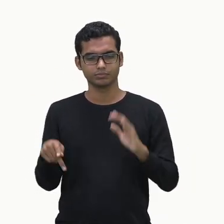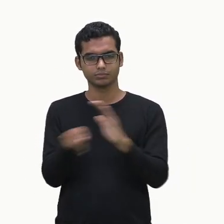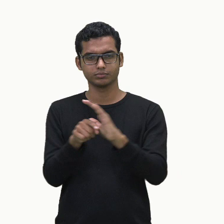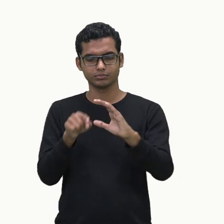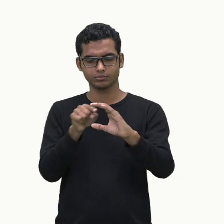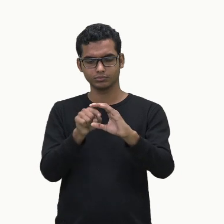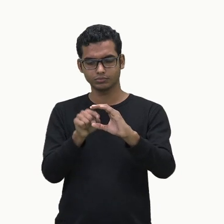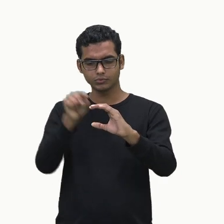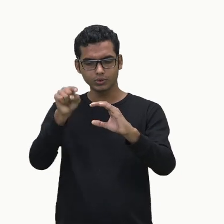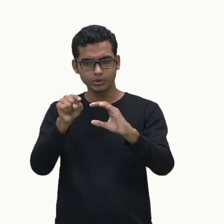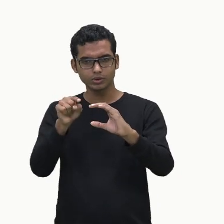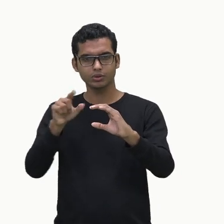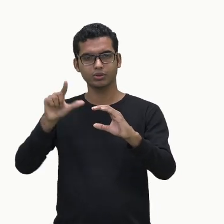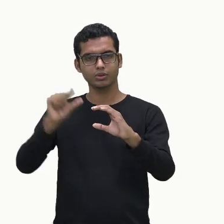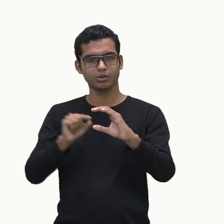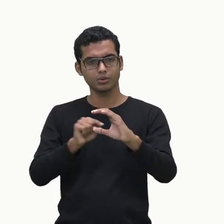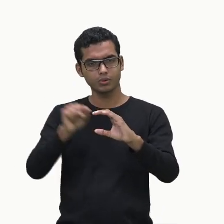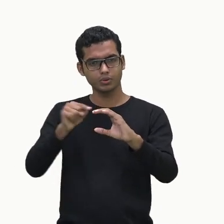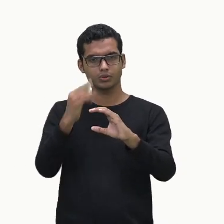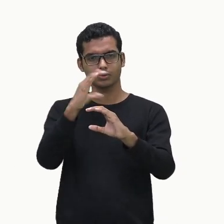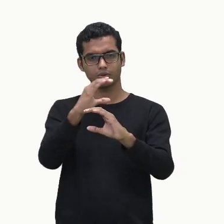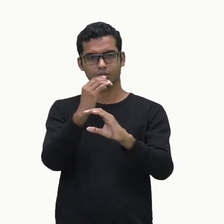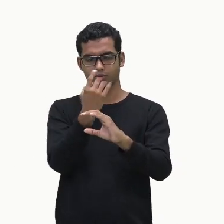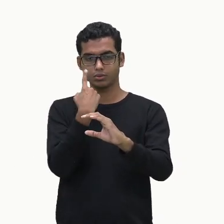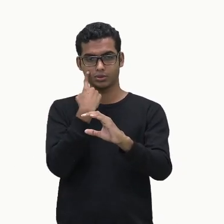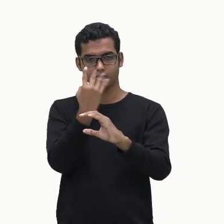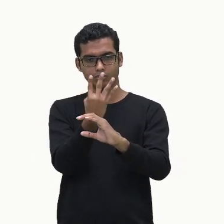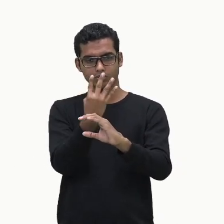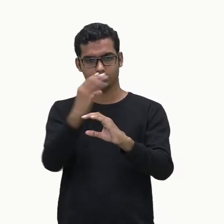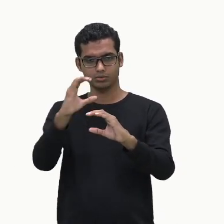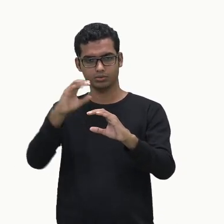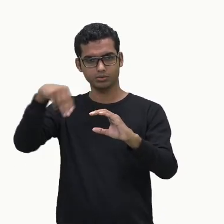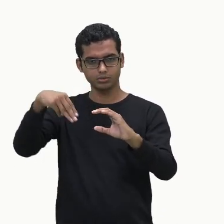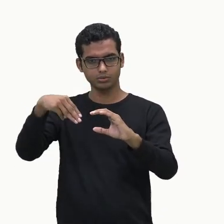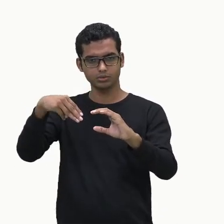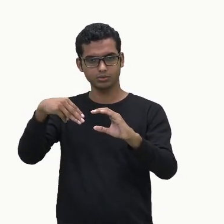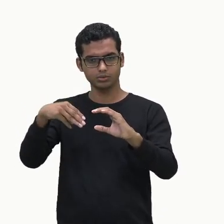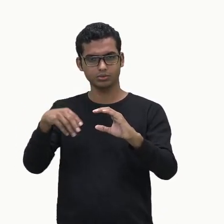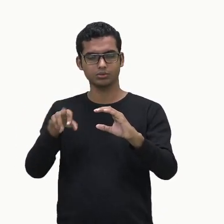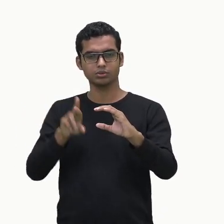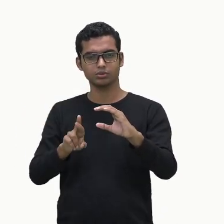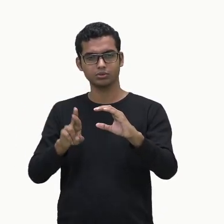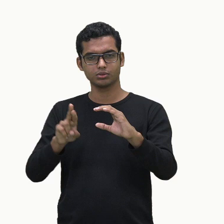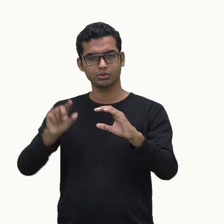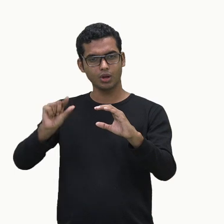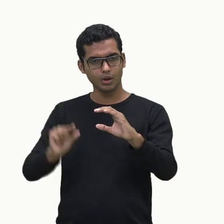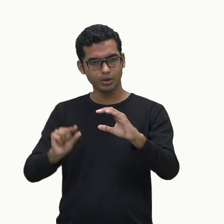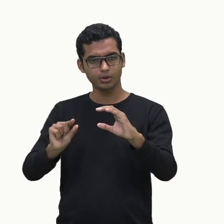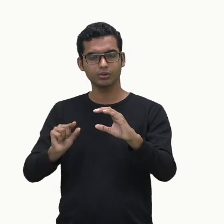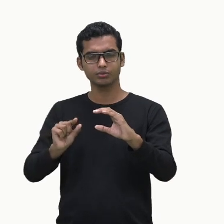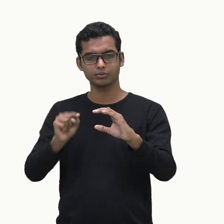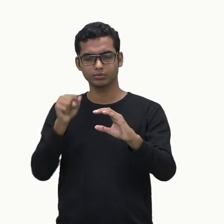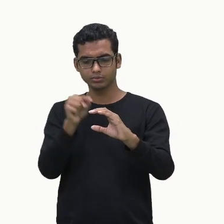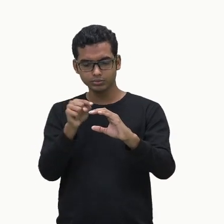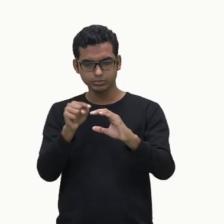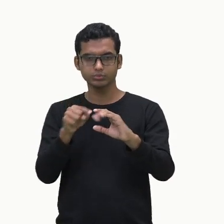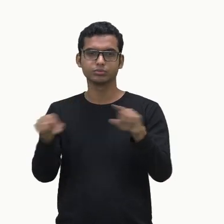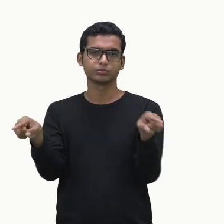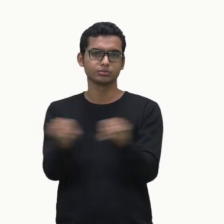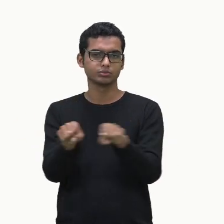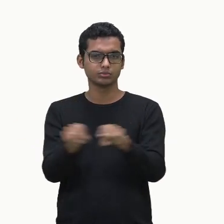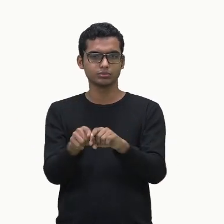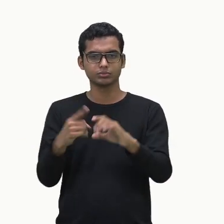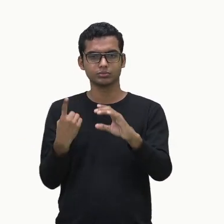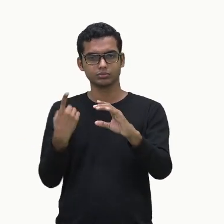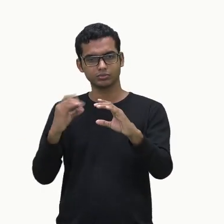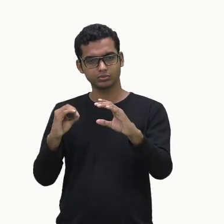aí raio igual a 4 centímetros, pode chamá-lo de Rzinho, né, o R minúsculo. E o que mede 10 centímetros vai ser